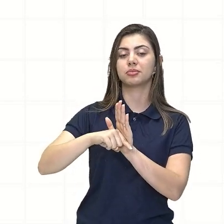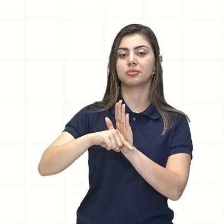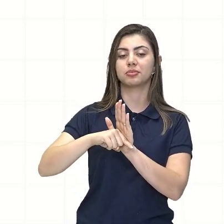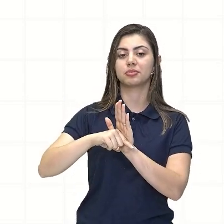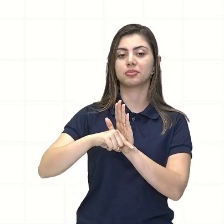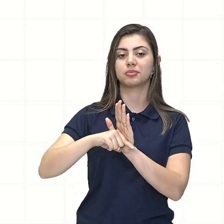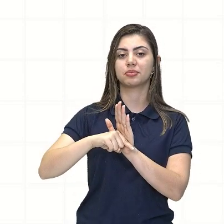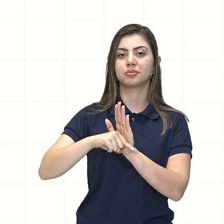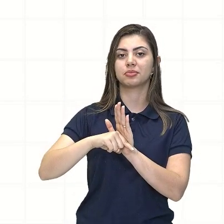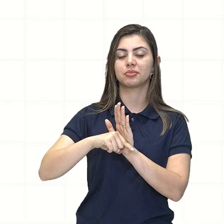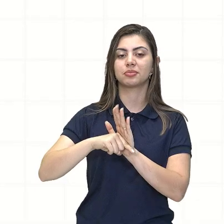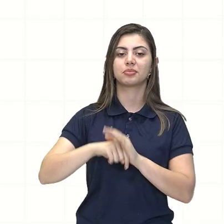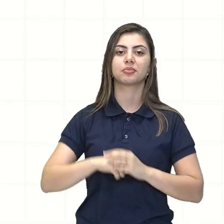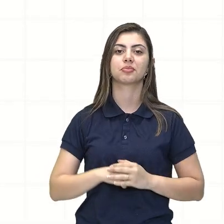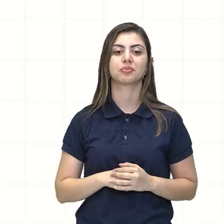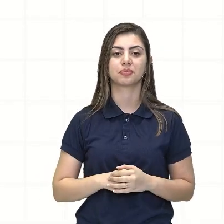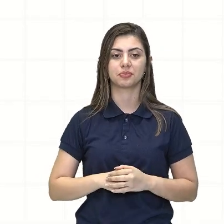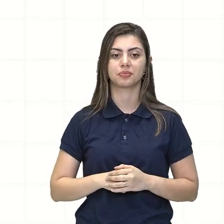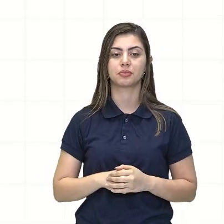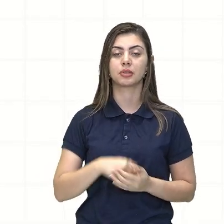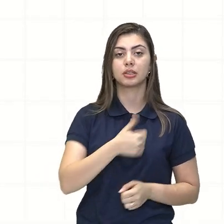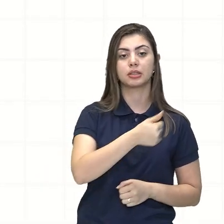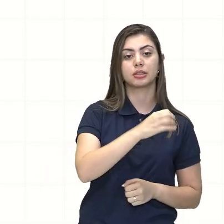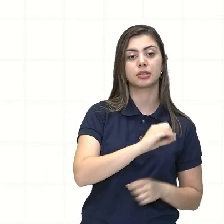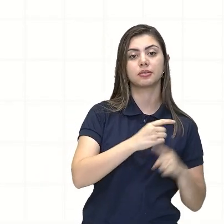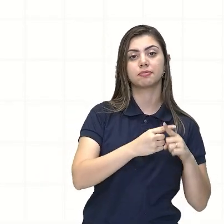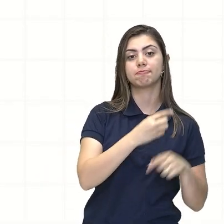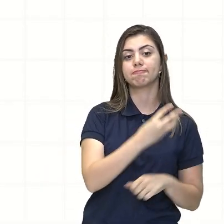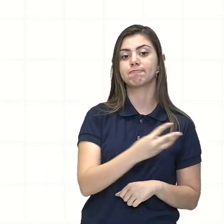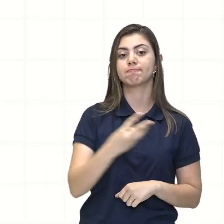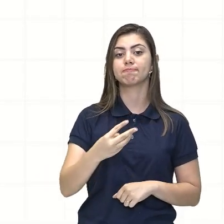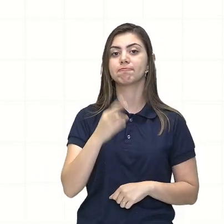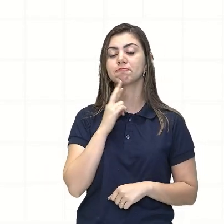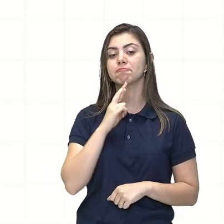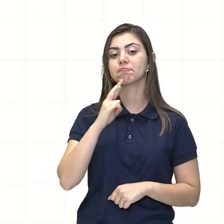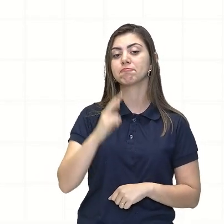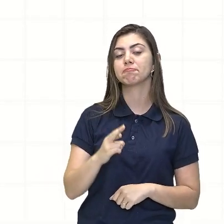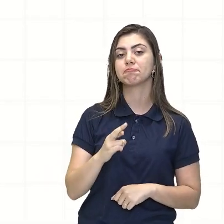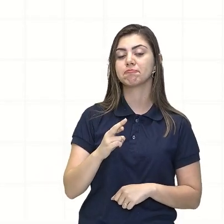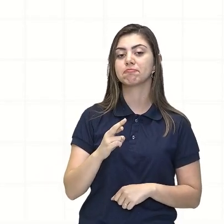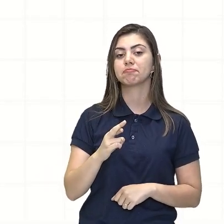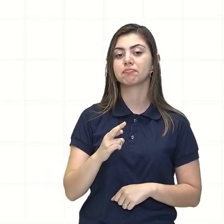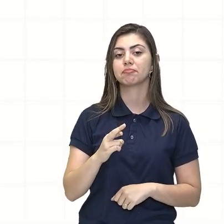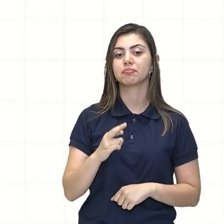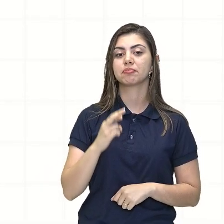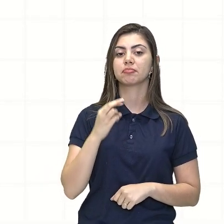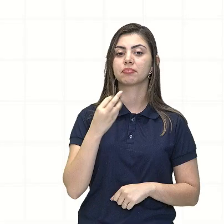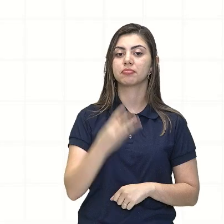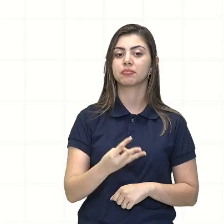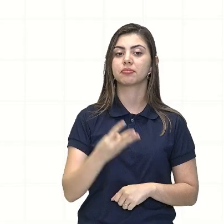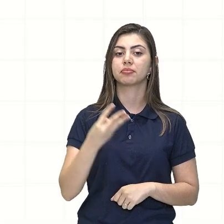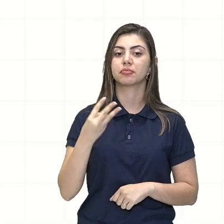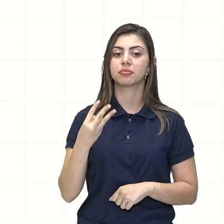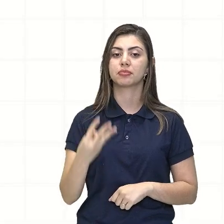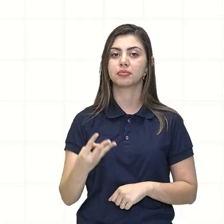é menos. E 10 vezes 33 é